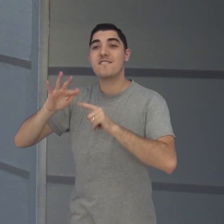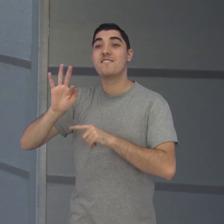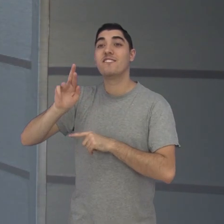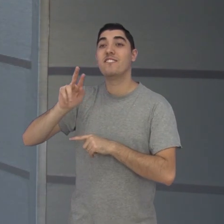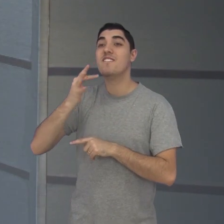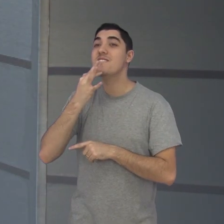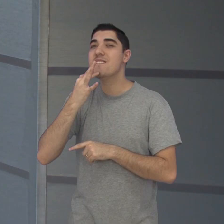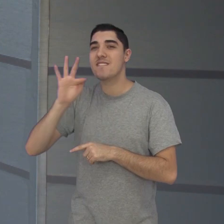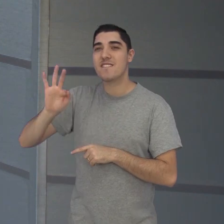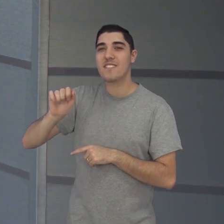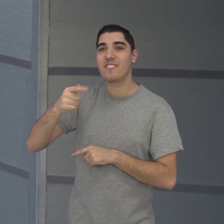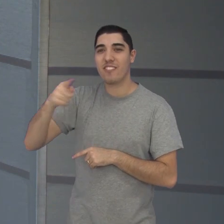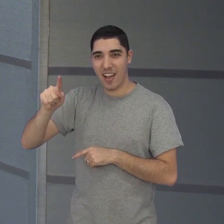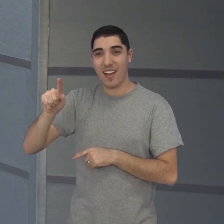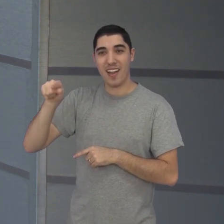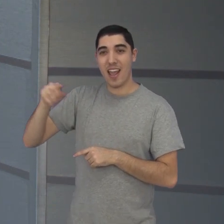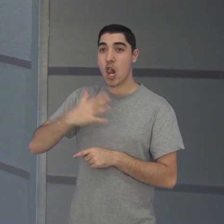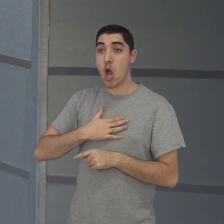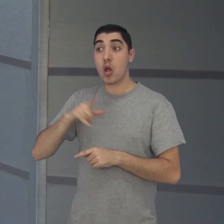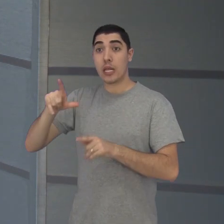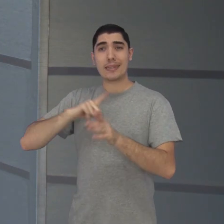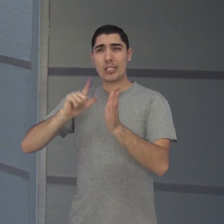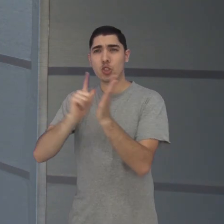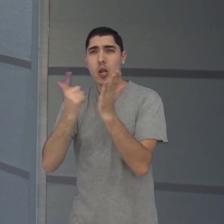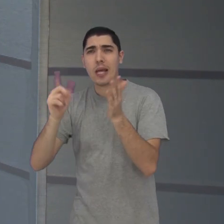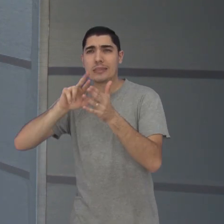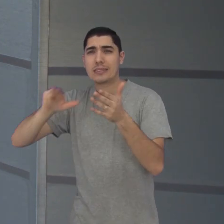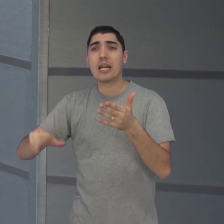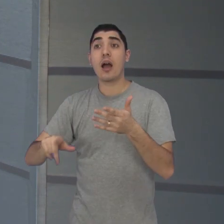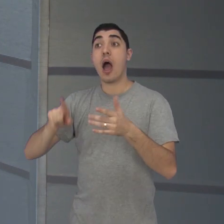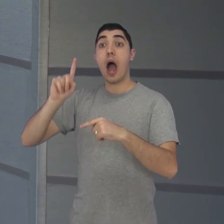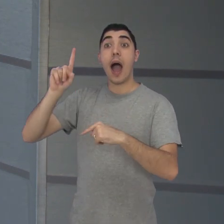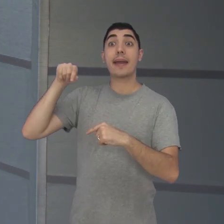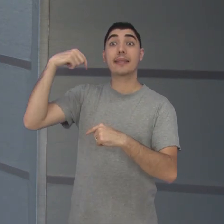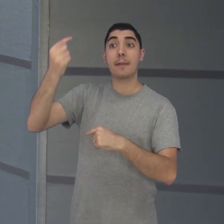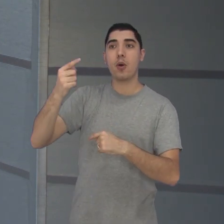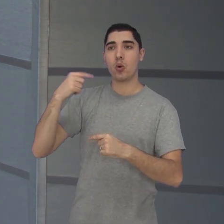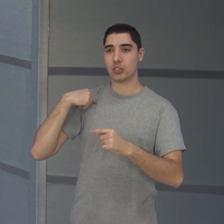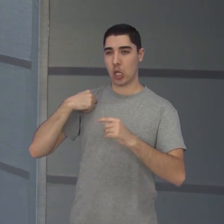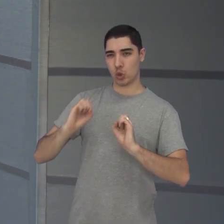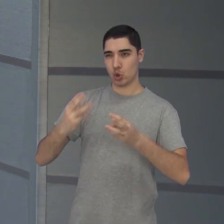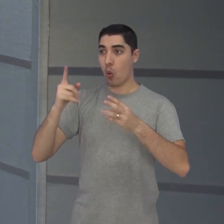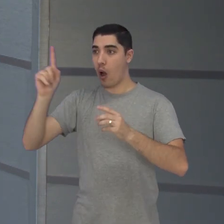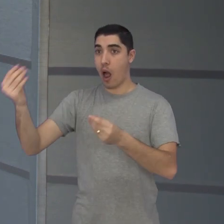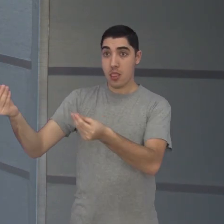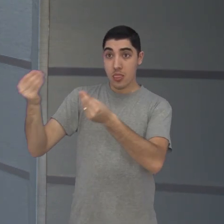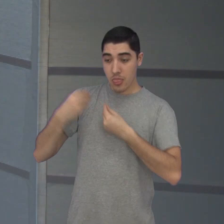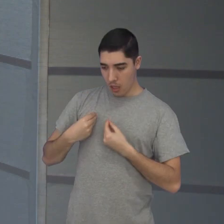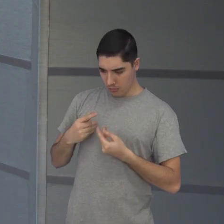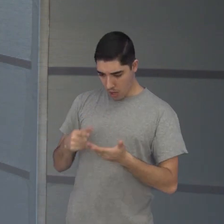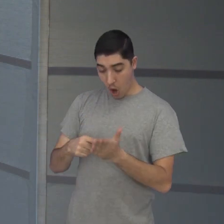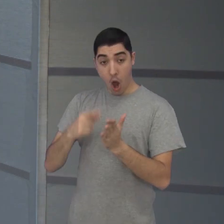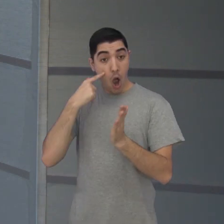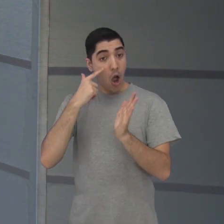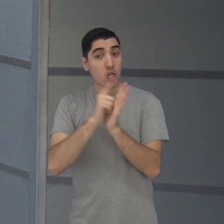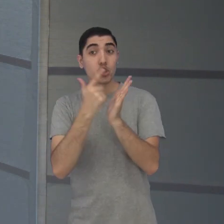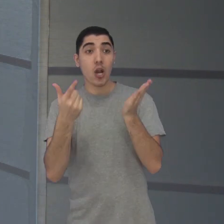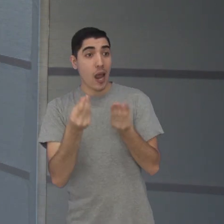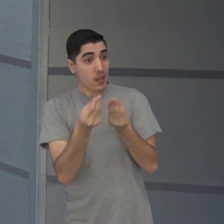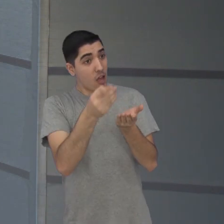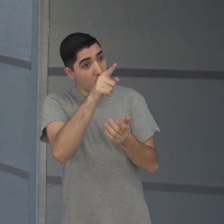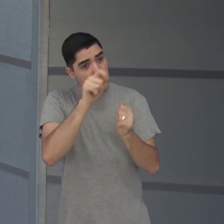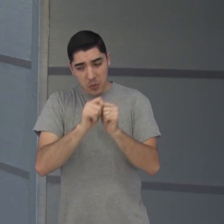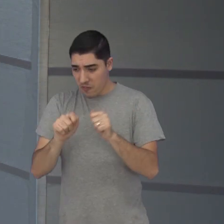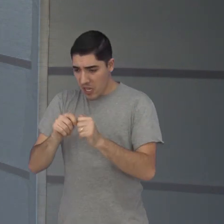a época do auge do Mazza acompanhava, todo o jornal ele guardou, chegou e me deu de presente. Cara, ó, isso aqui a vida inteira eu guardei, eu sou fã do Mazzaropi,